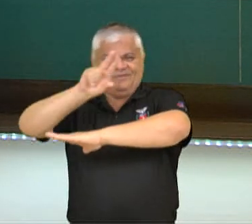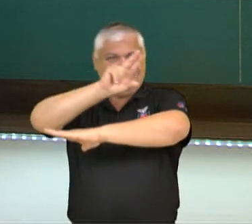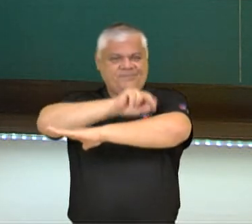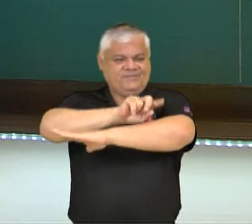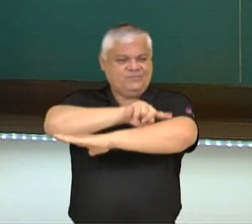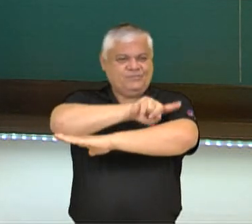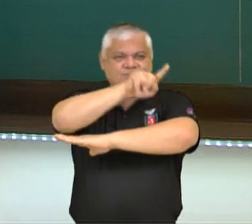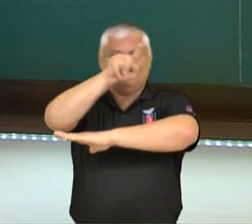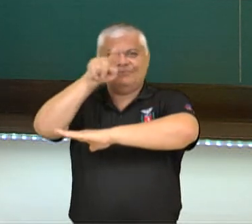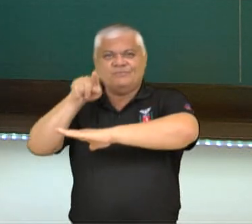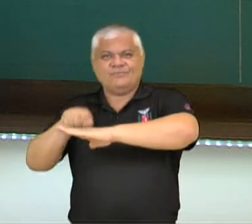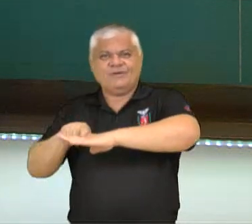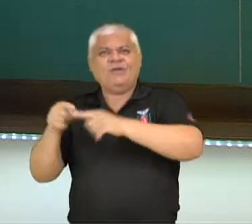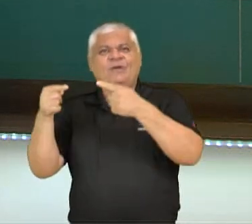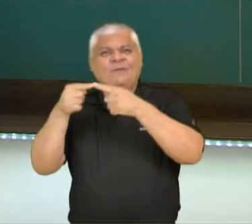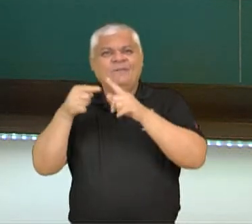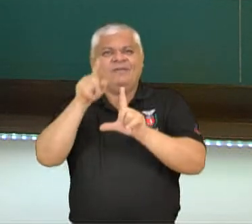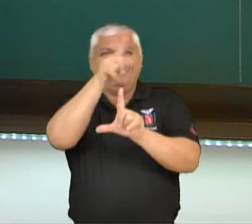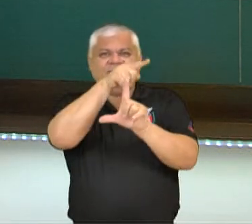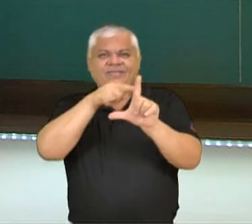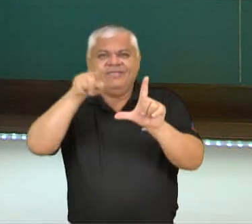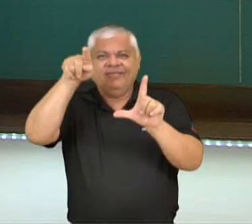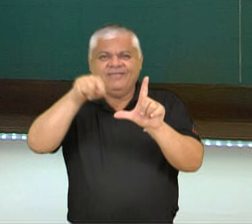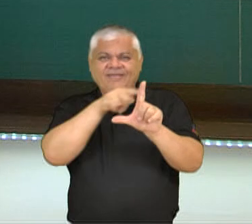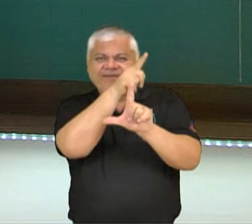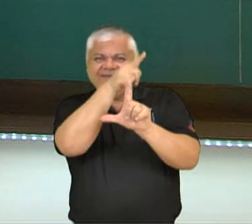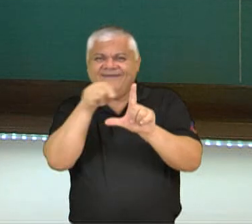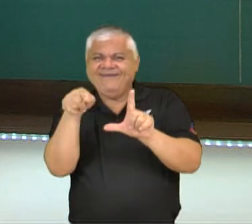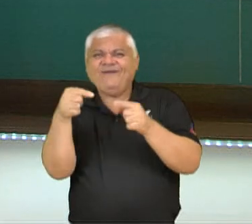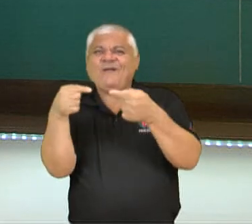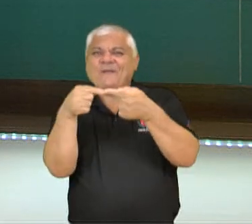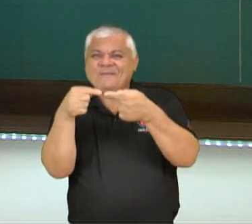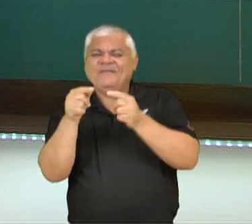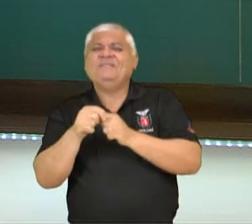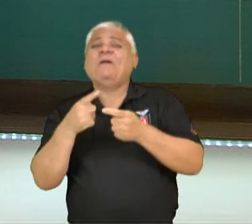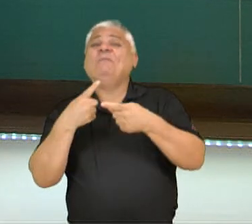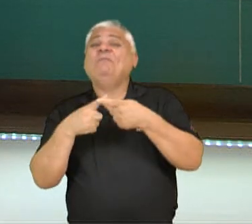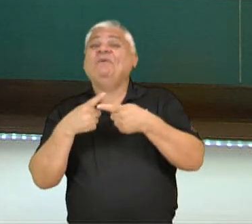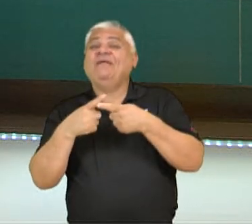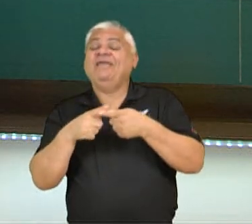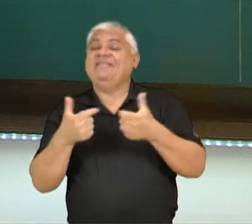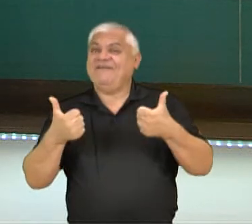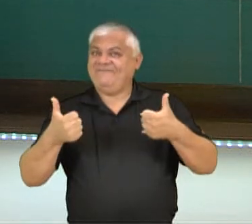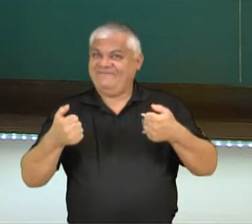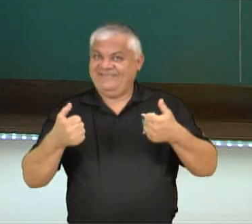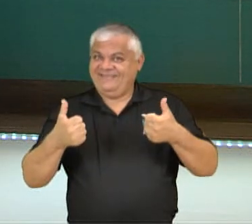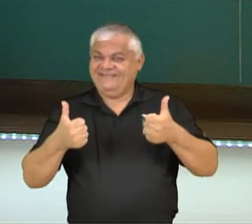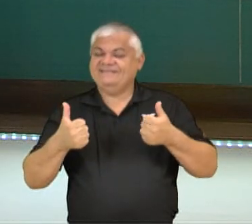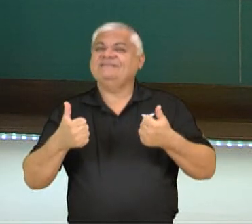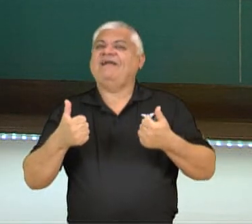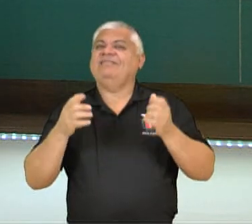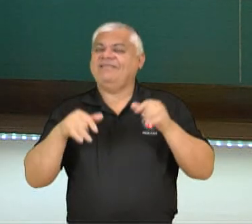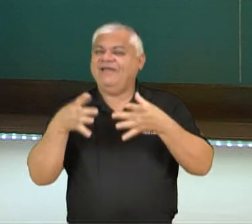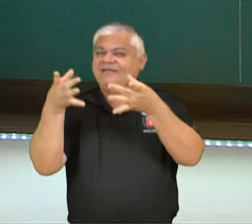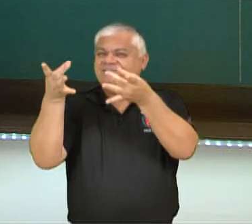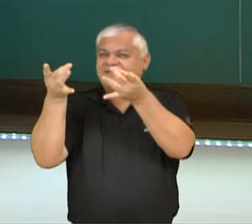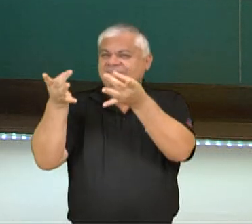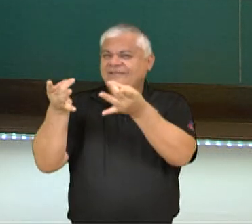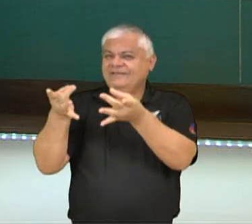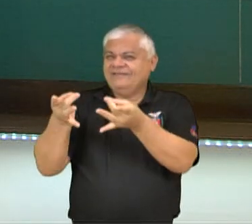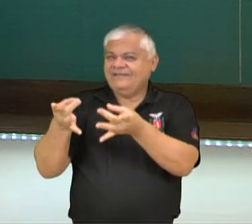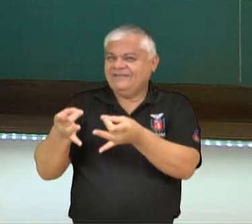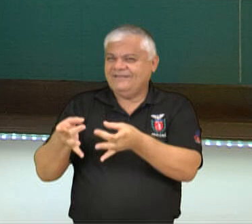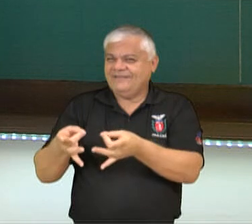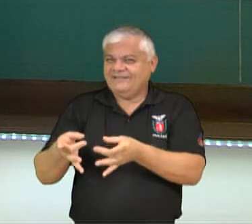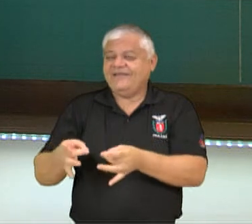que que tem? Esse movimento do pulo, esse deslocamento dele, lá na física, a gente pode estudar com mais detalhes. Ele tem esse